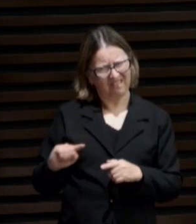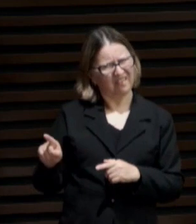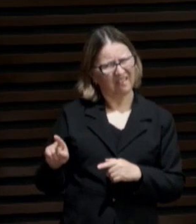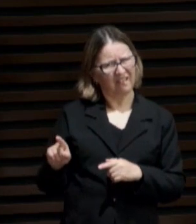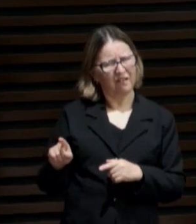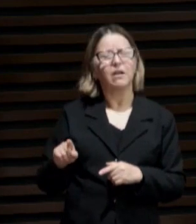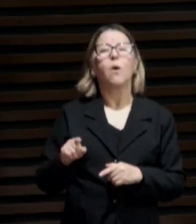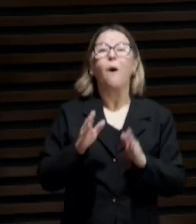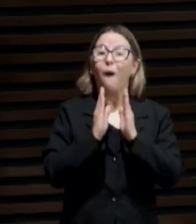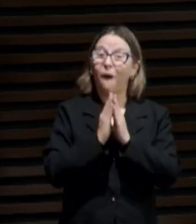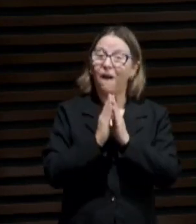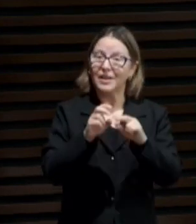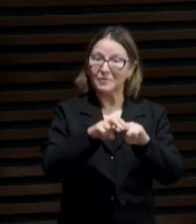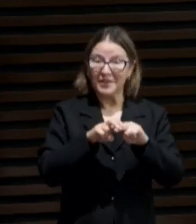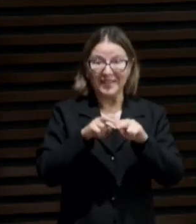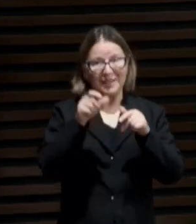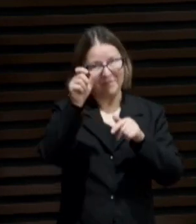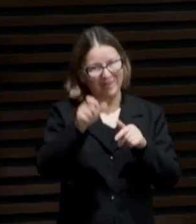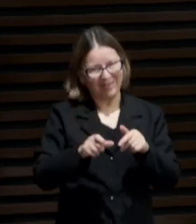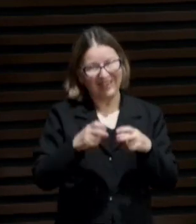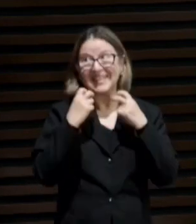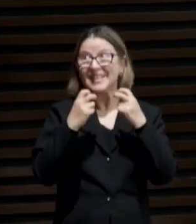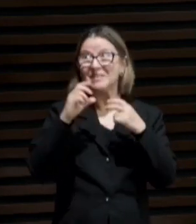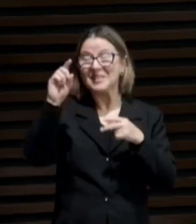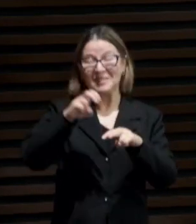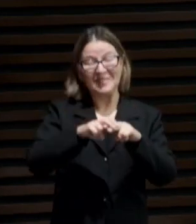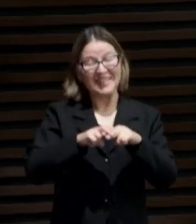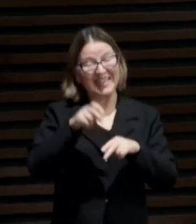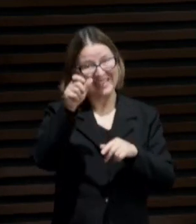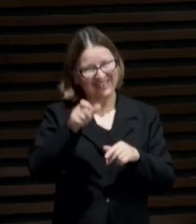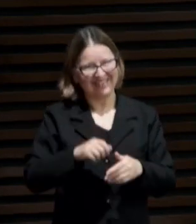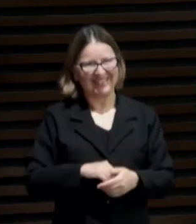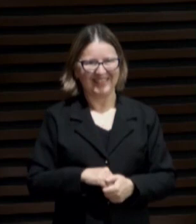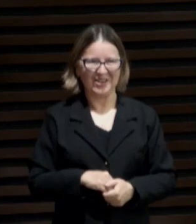essa pessoa. Vai clamar a Deus pela vida dessa pessoa.